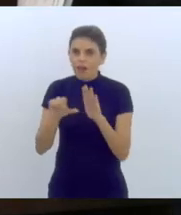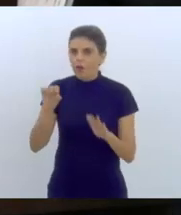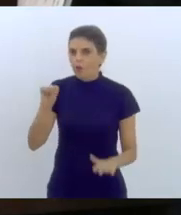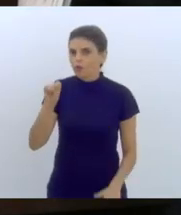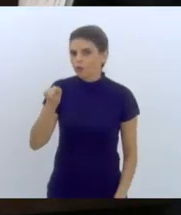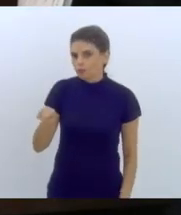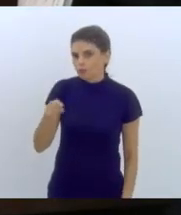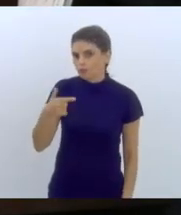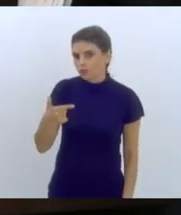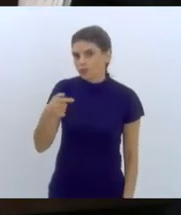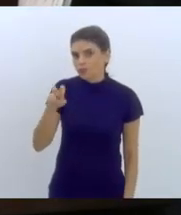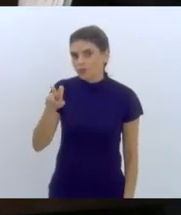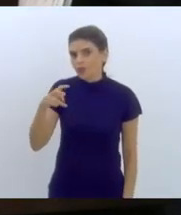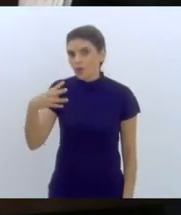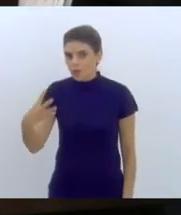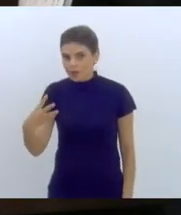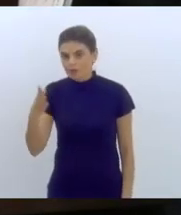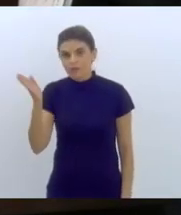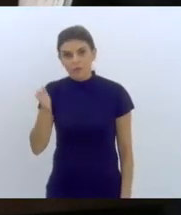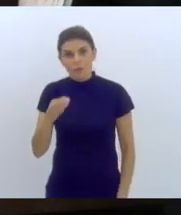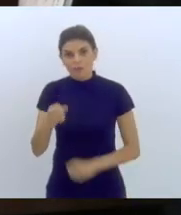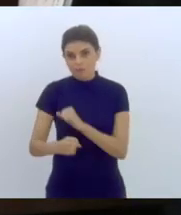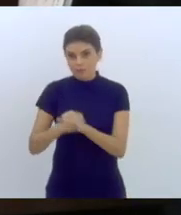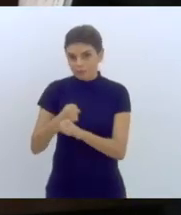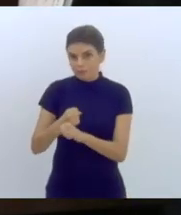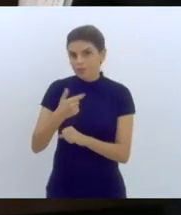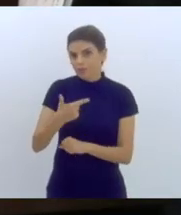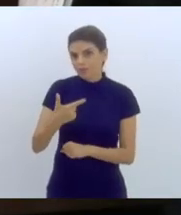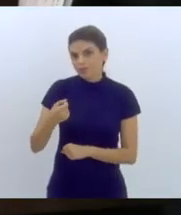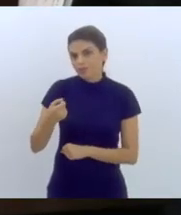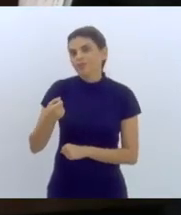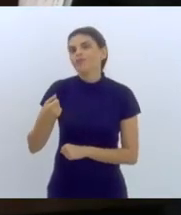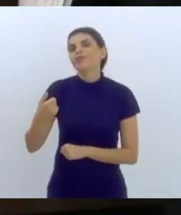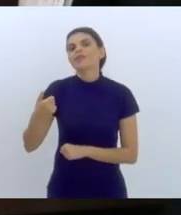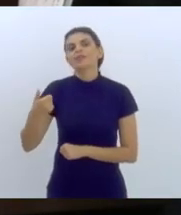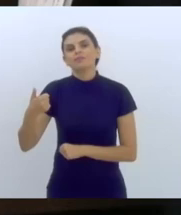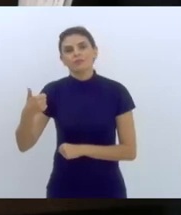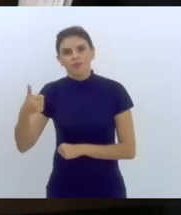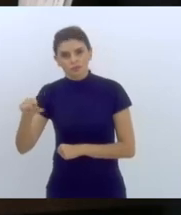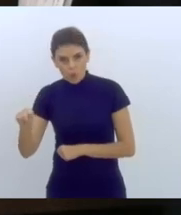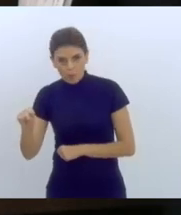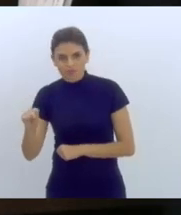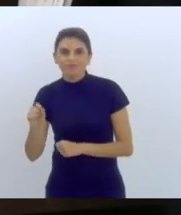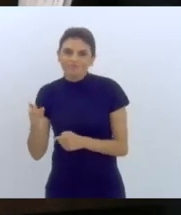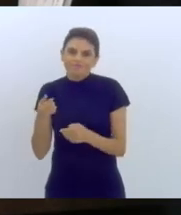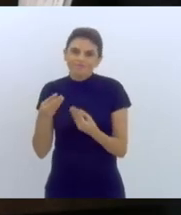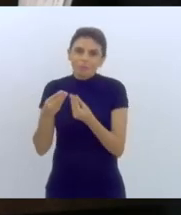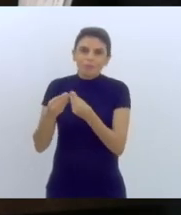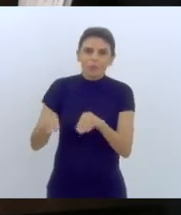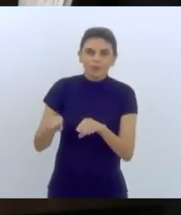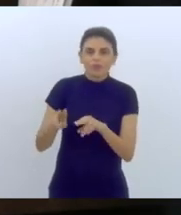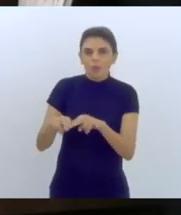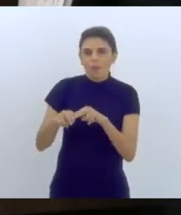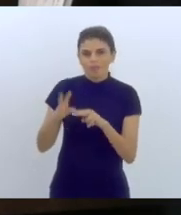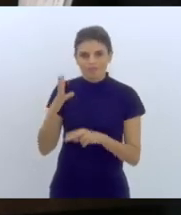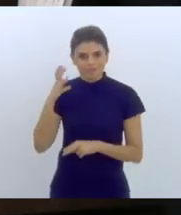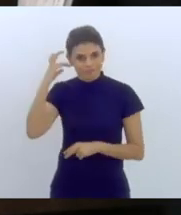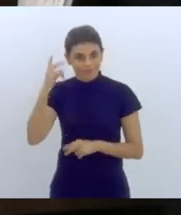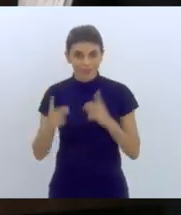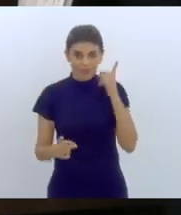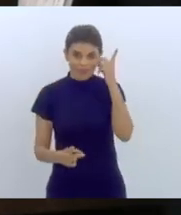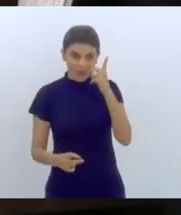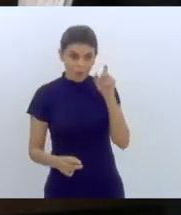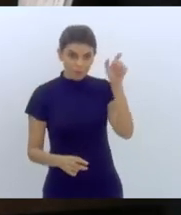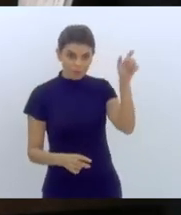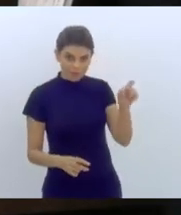8.054/2018 e deu pela prejudicabilidade da matéria. E a deputada,